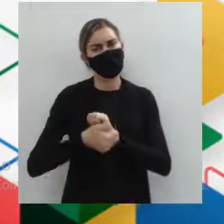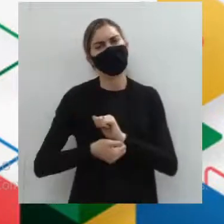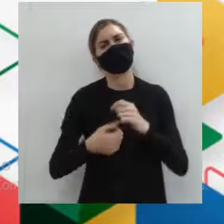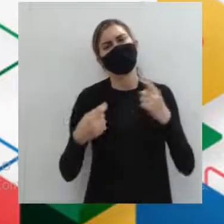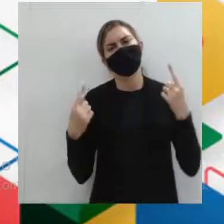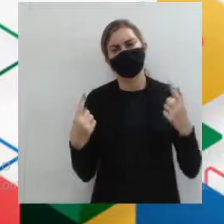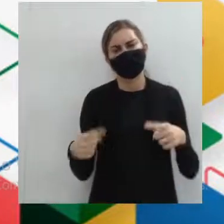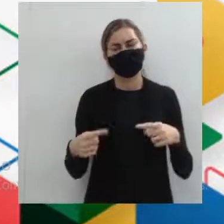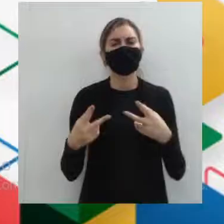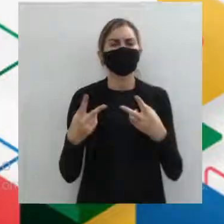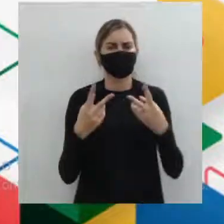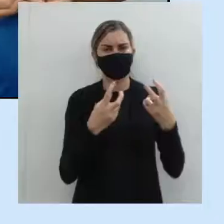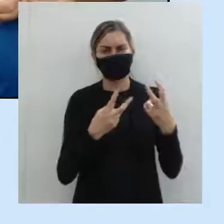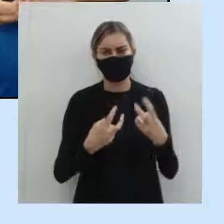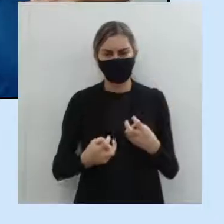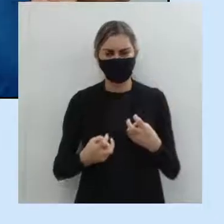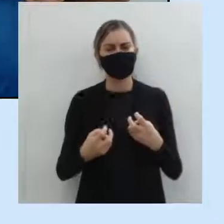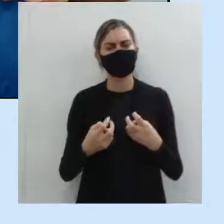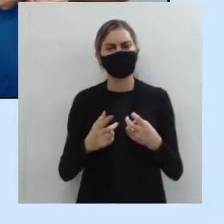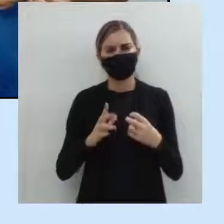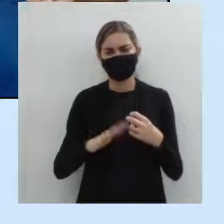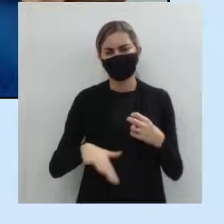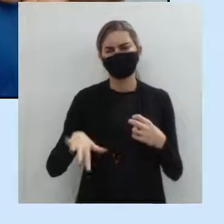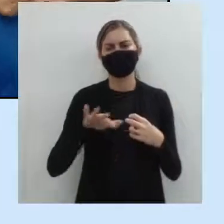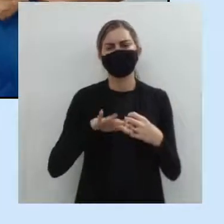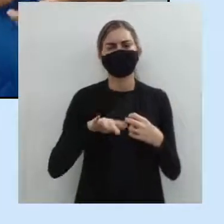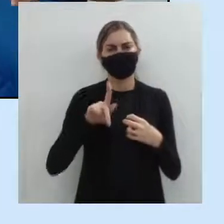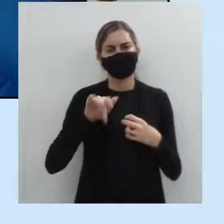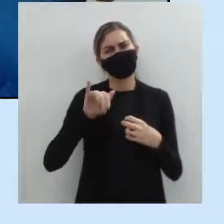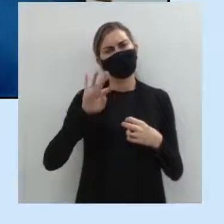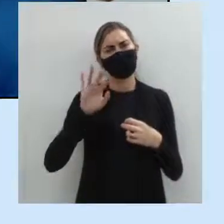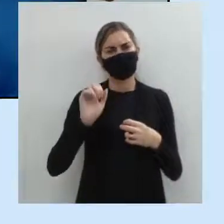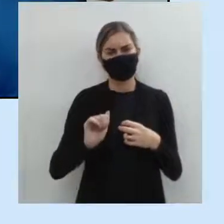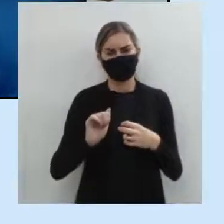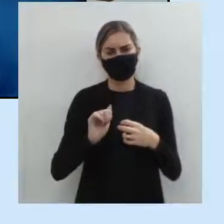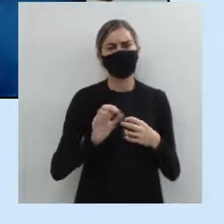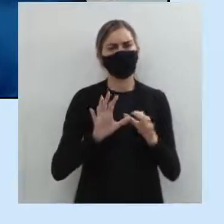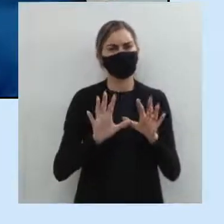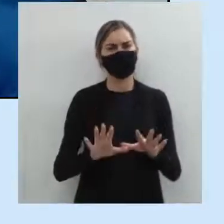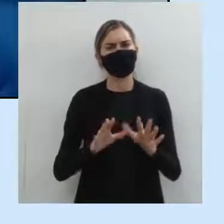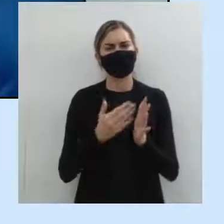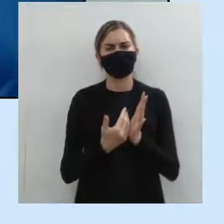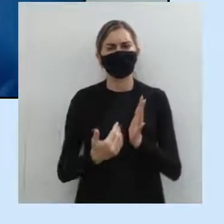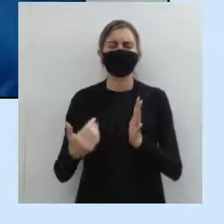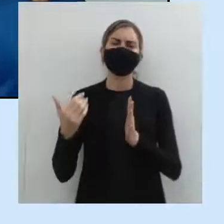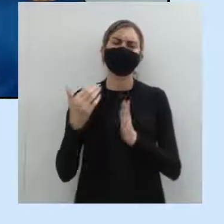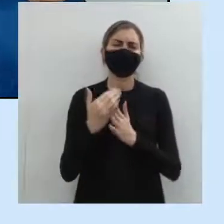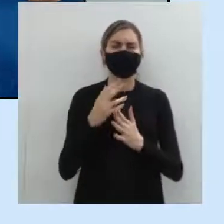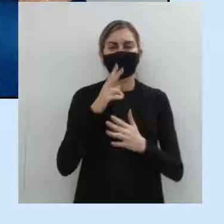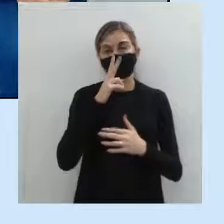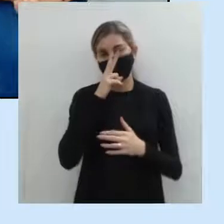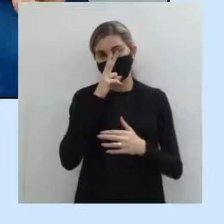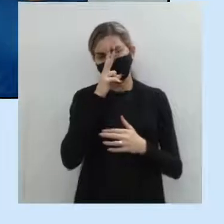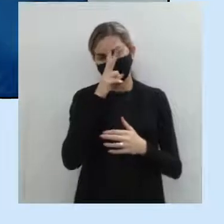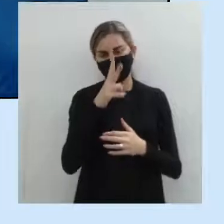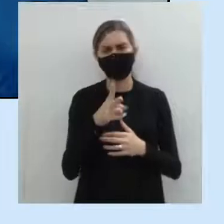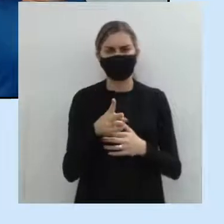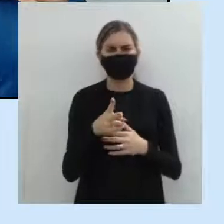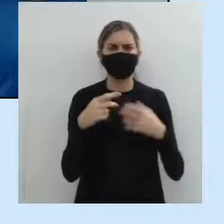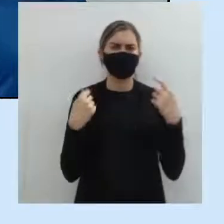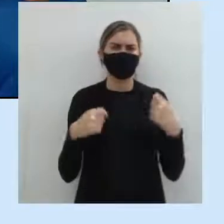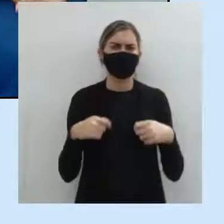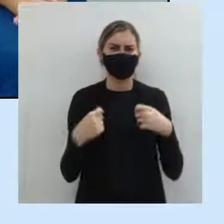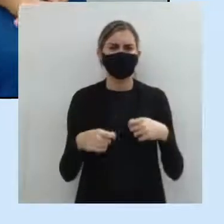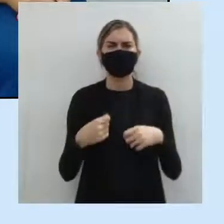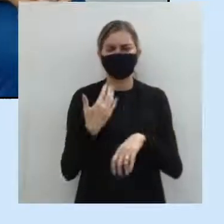competição, percebemos que essa intensidade gímnica da ginástica, ela fica cada vez mais forte, porque precisa